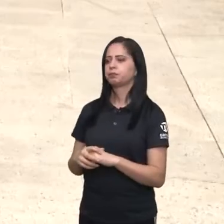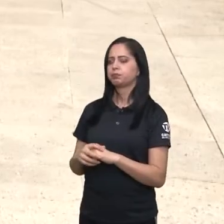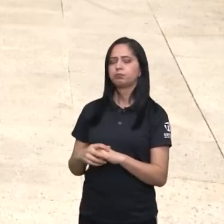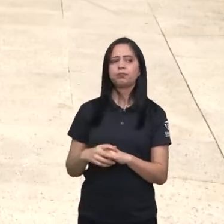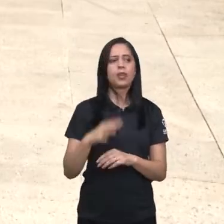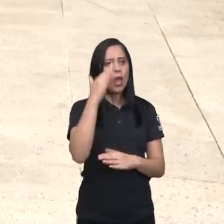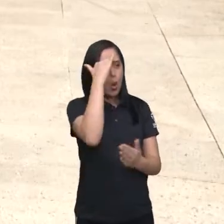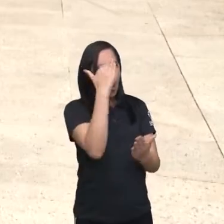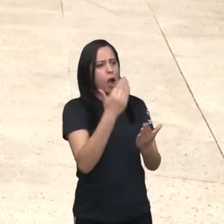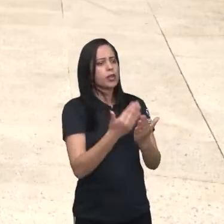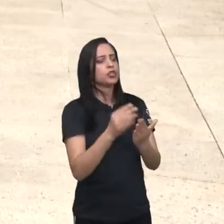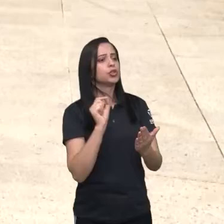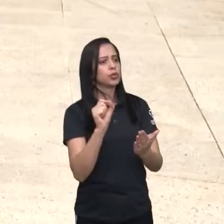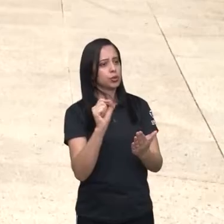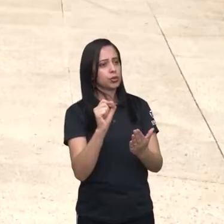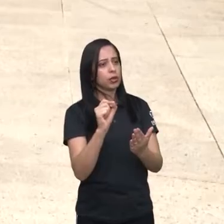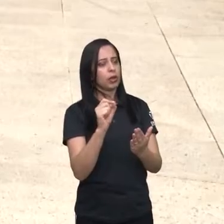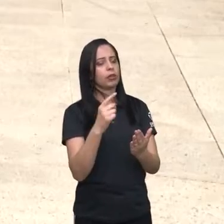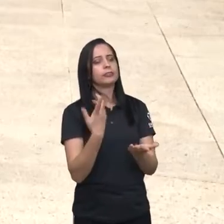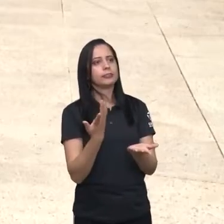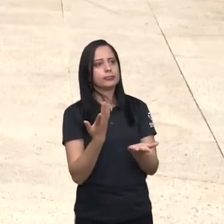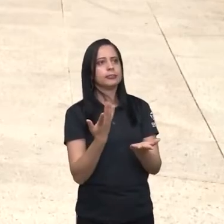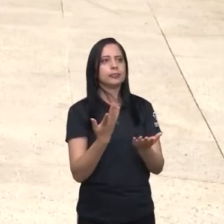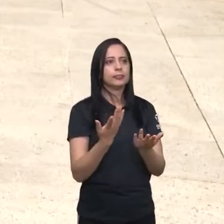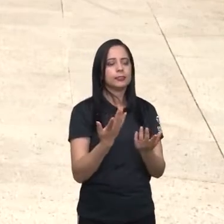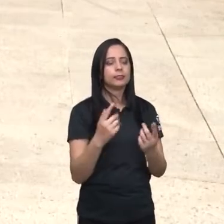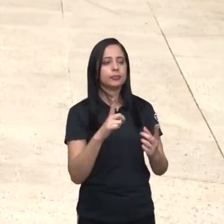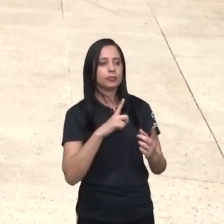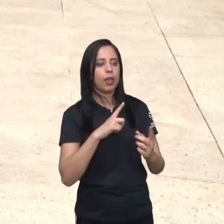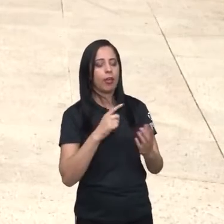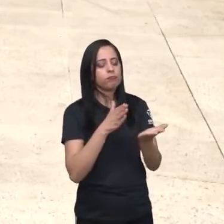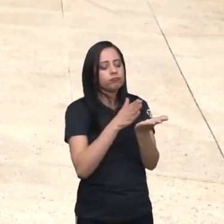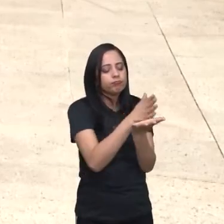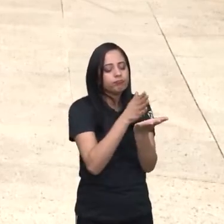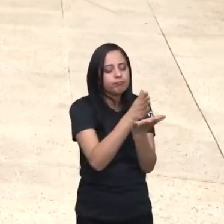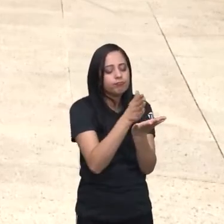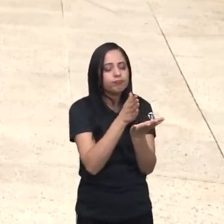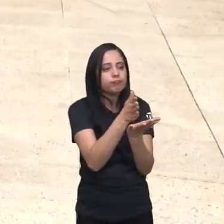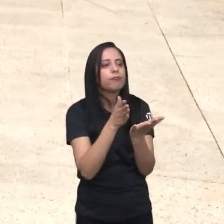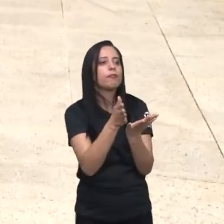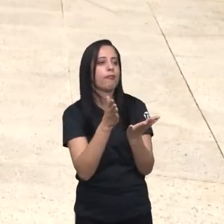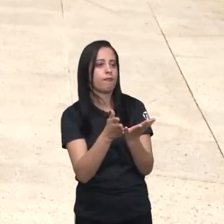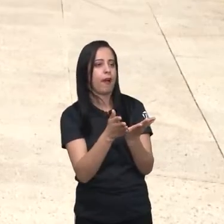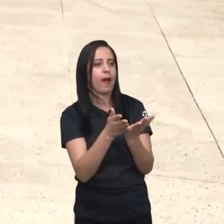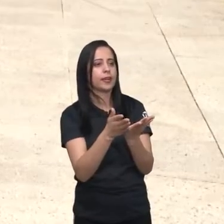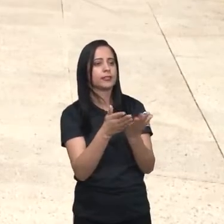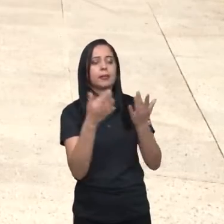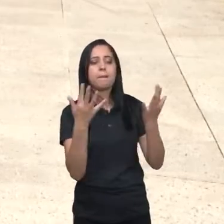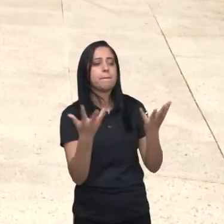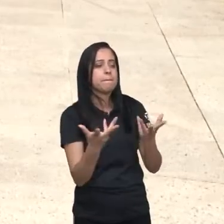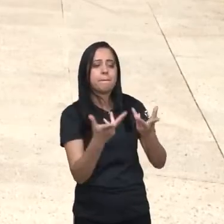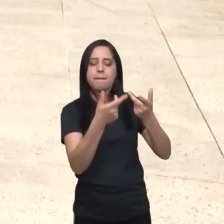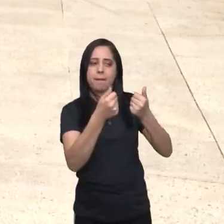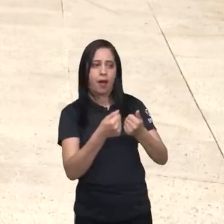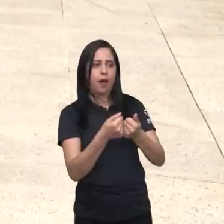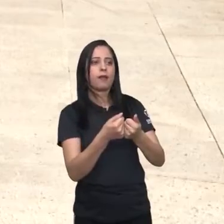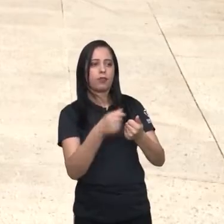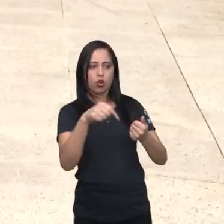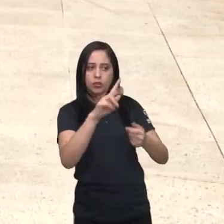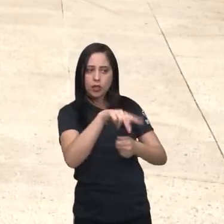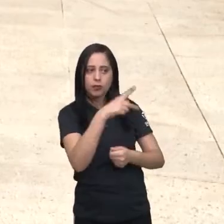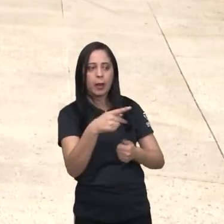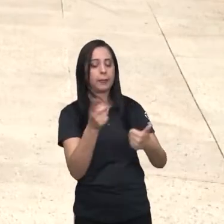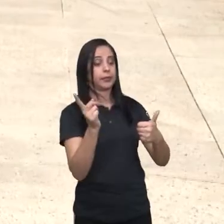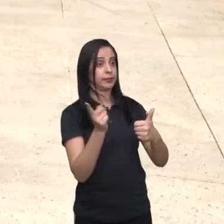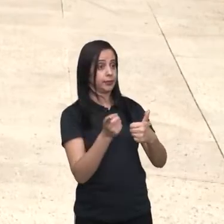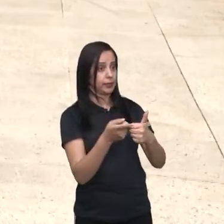fé que a gente ainda vai encontrar uma ou outra, talvez algumas vocações que podem ser muito melhor exploradas